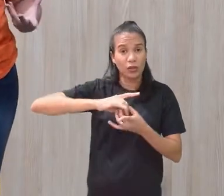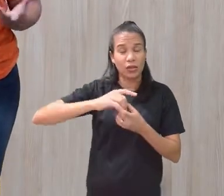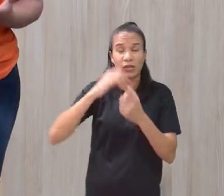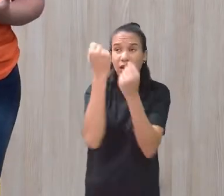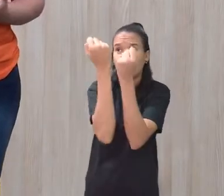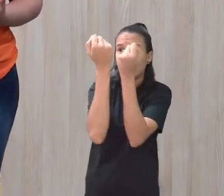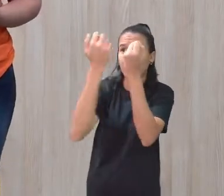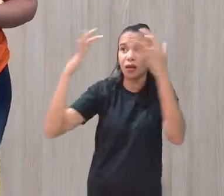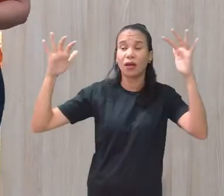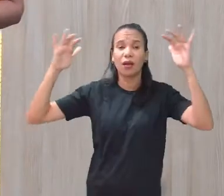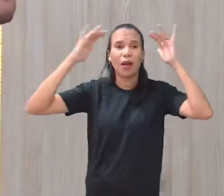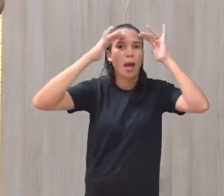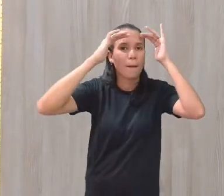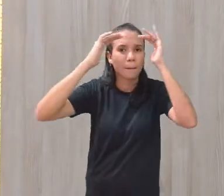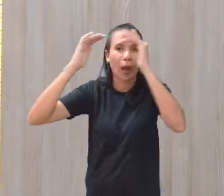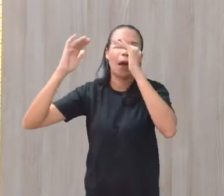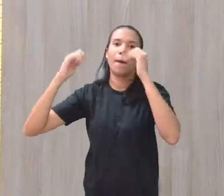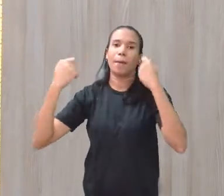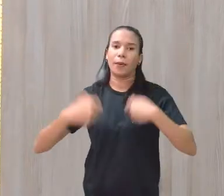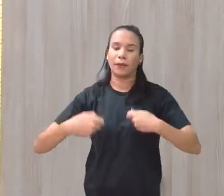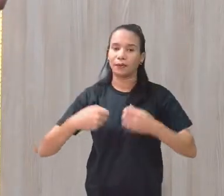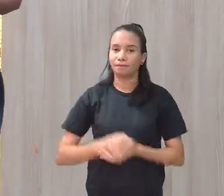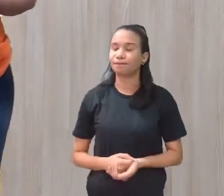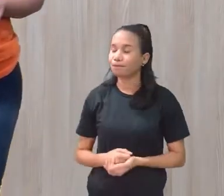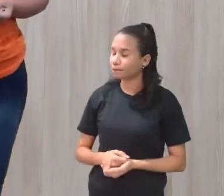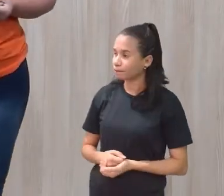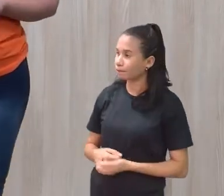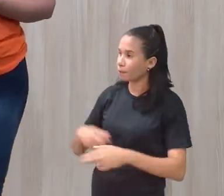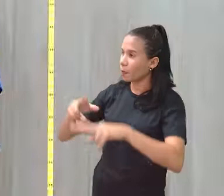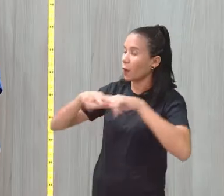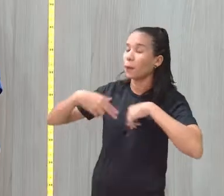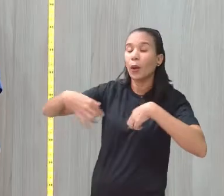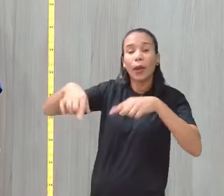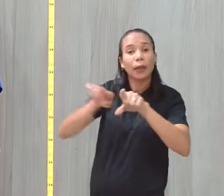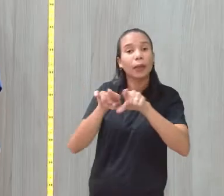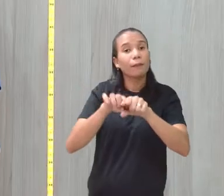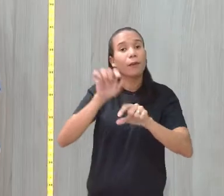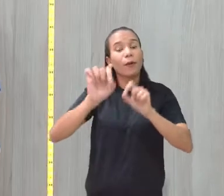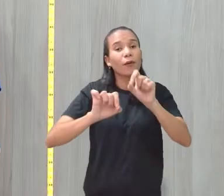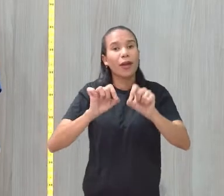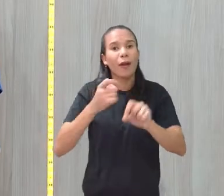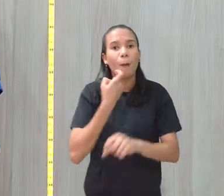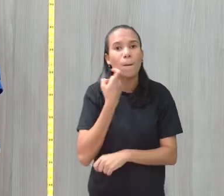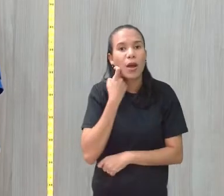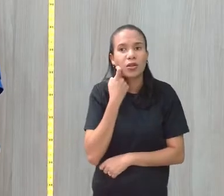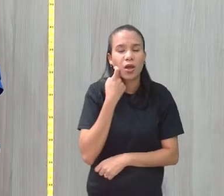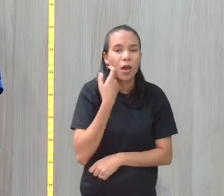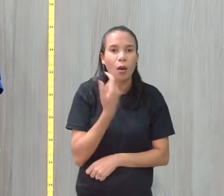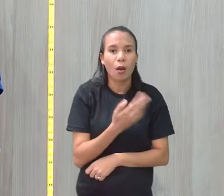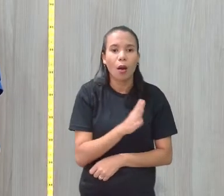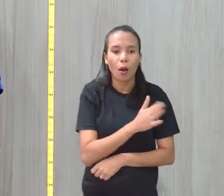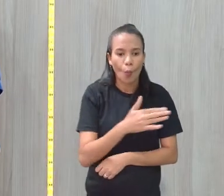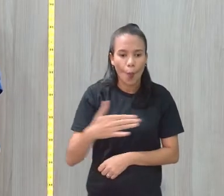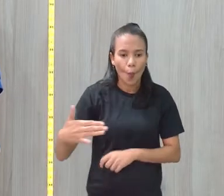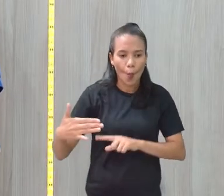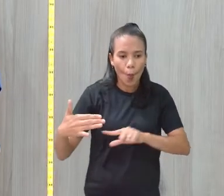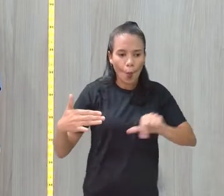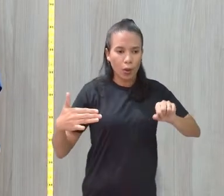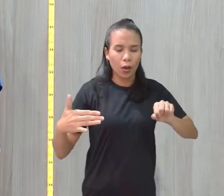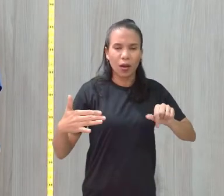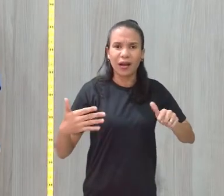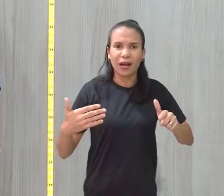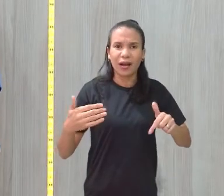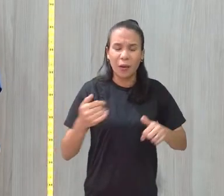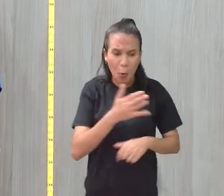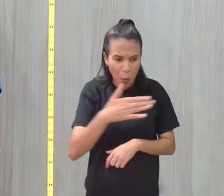ambientalista que a gente precisa ter. Não é isso, Carol? Até porque, quando você fala peixe fora d'água, mostra uma imagem dessa, né? Com um